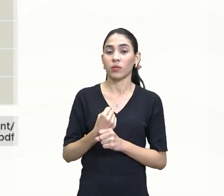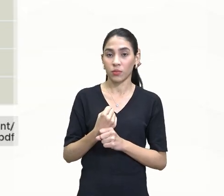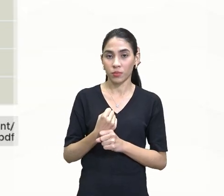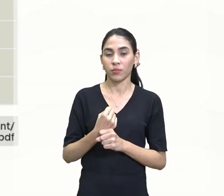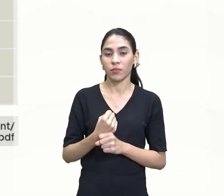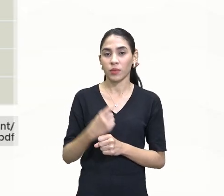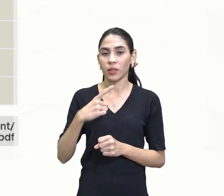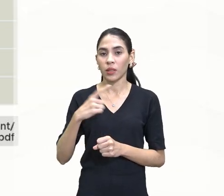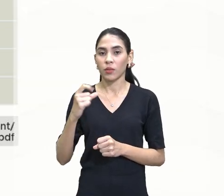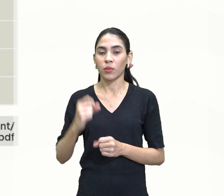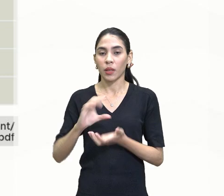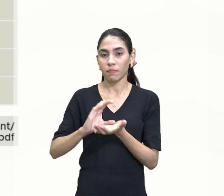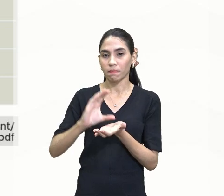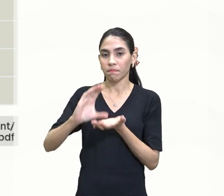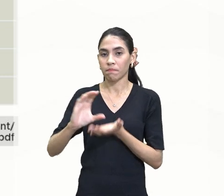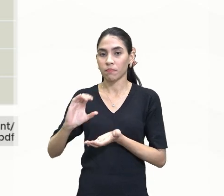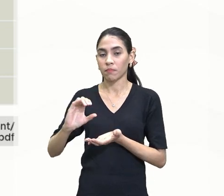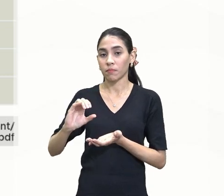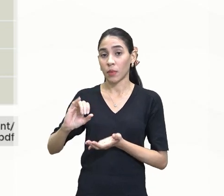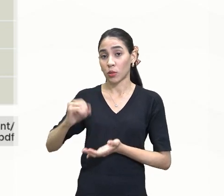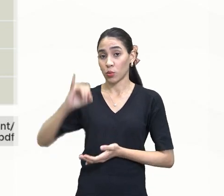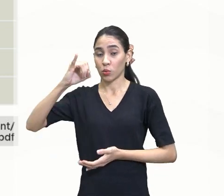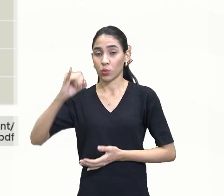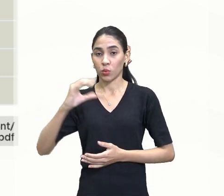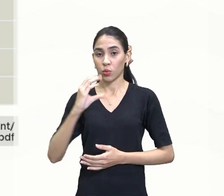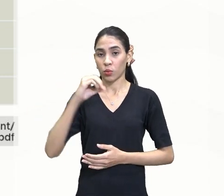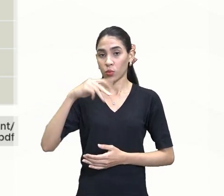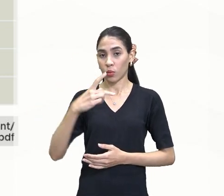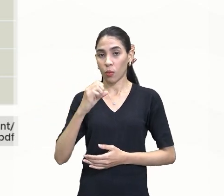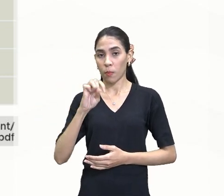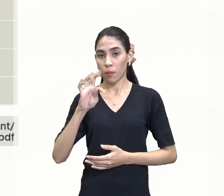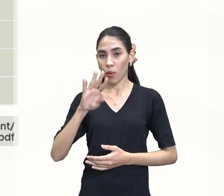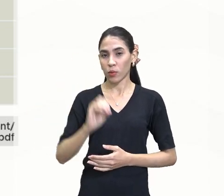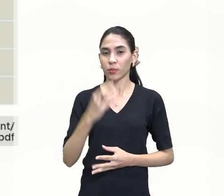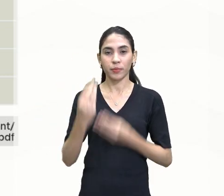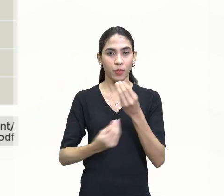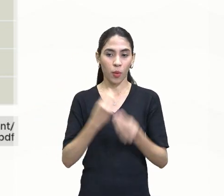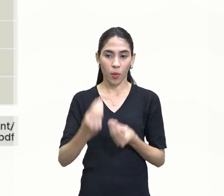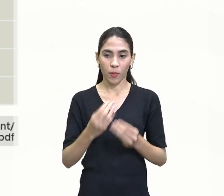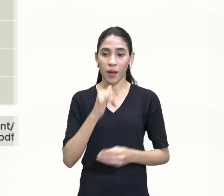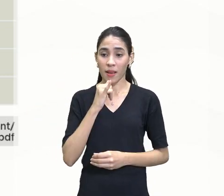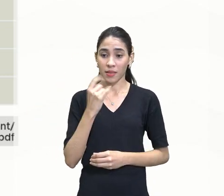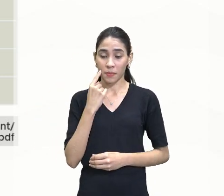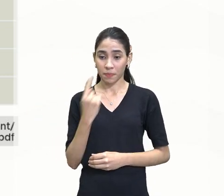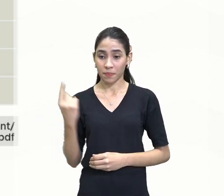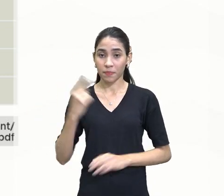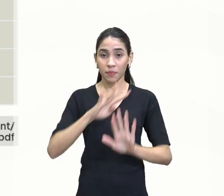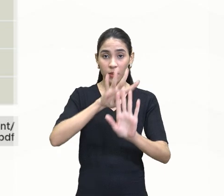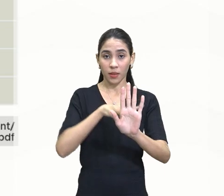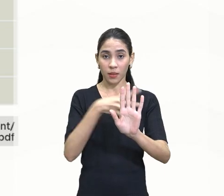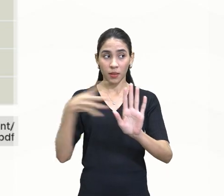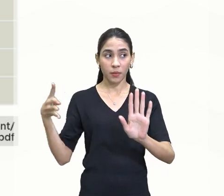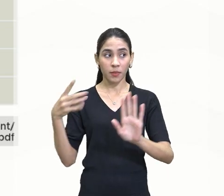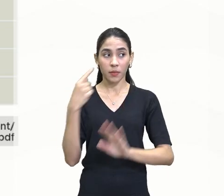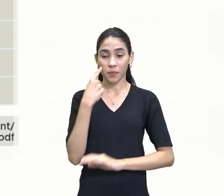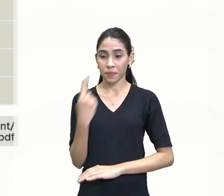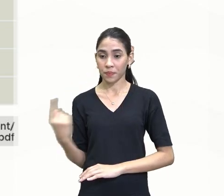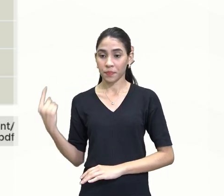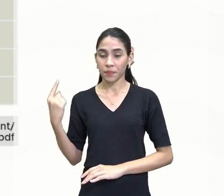no regime de juros compostos. Então, como ficaria isso? Então, vamos lá para essa tabelinha aí que está bem